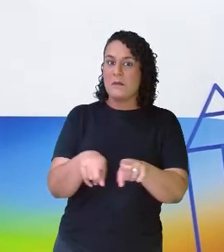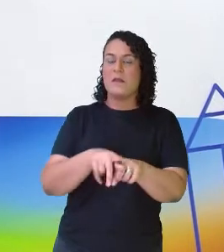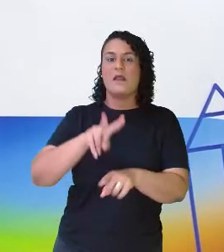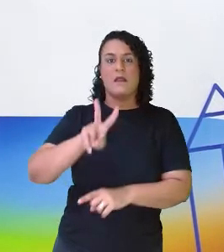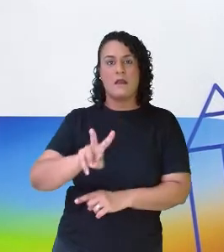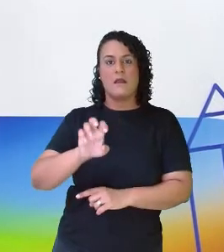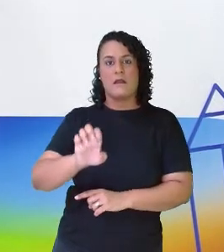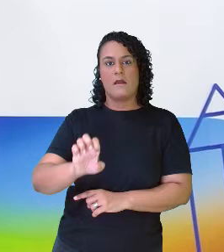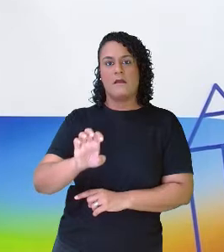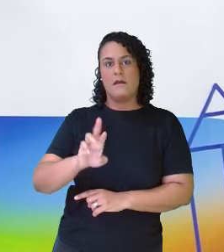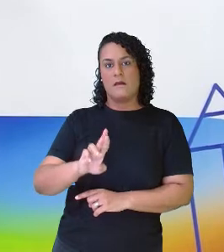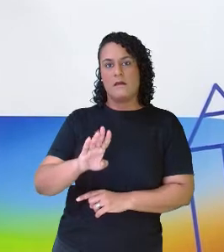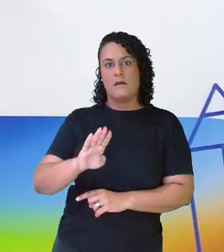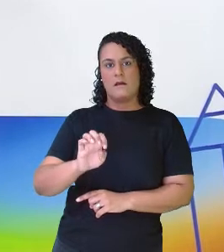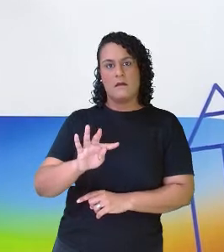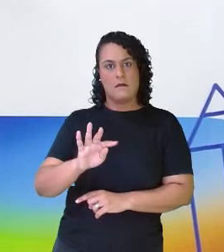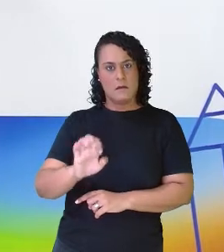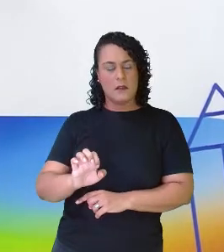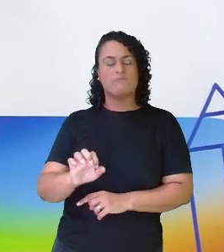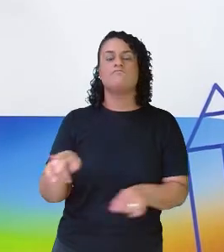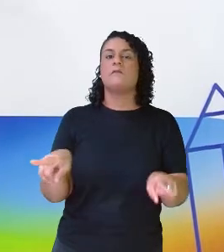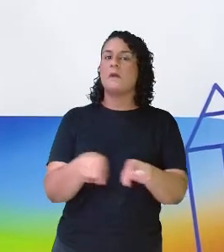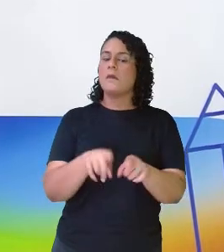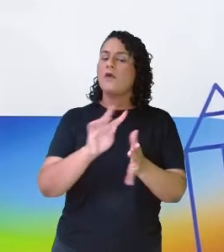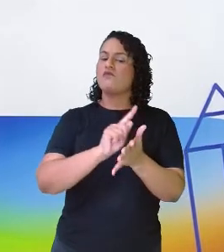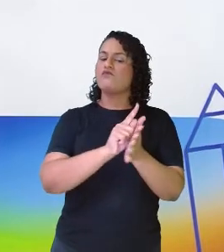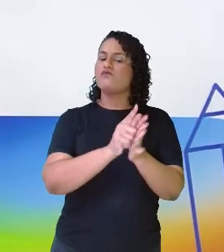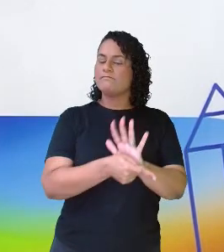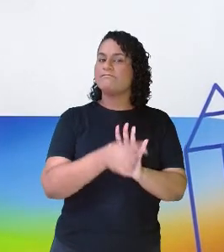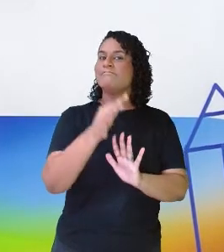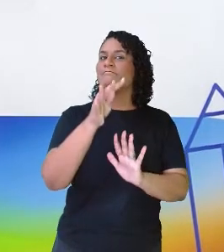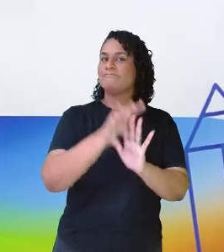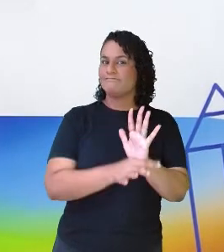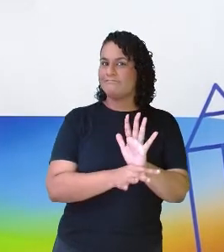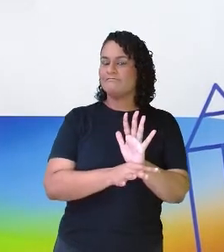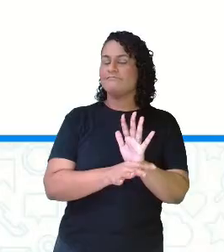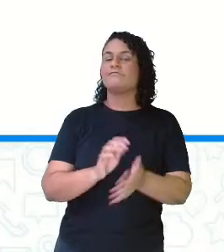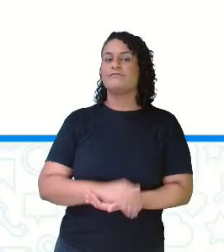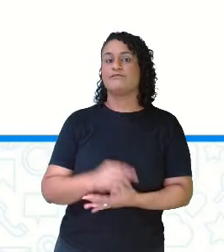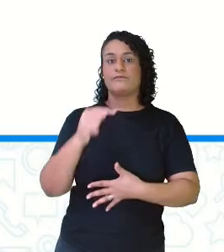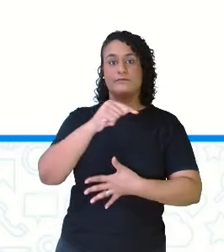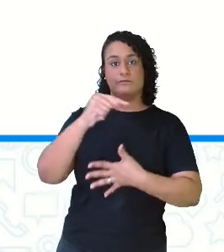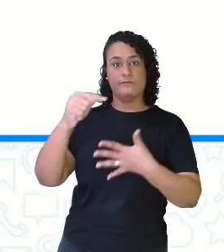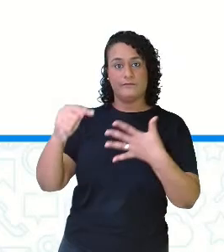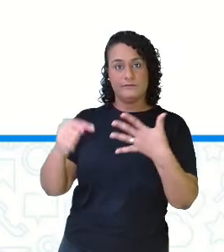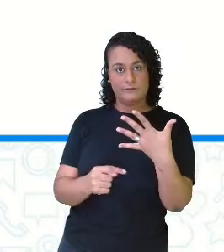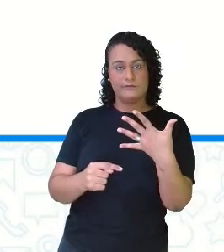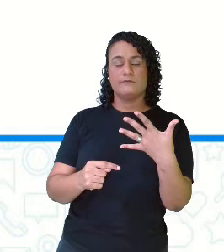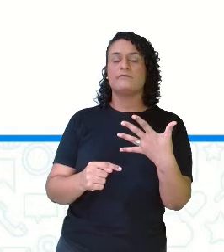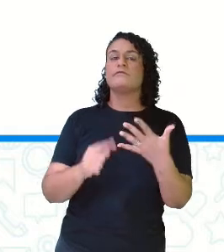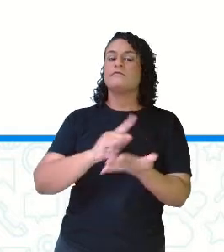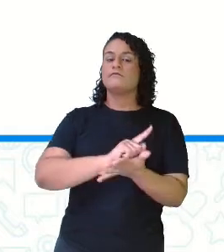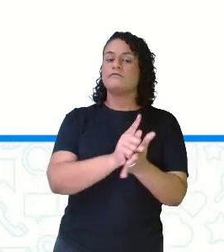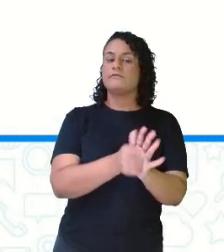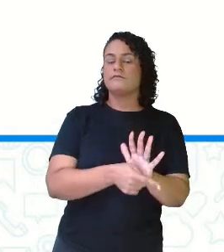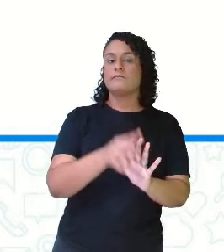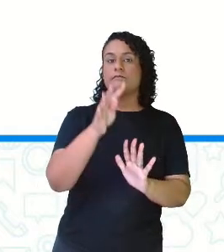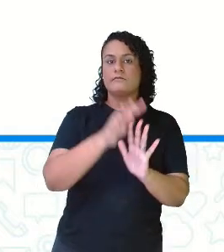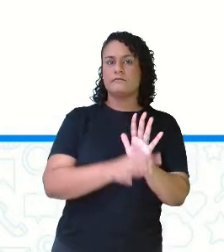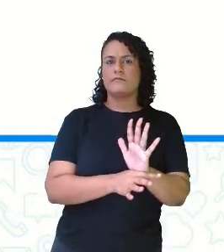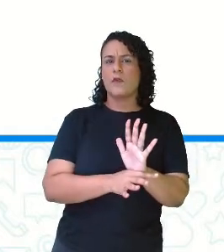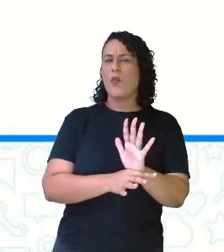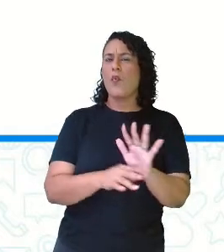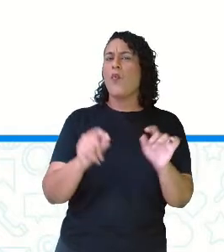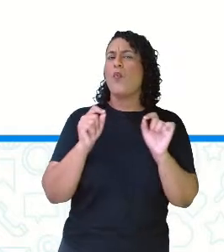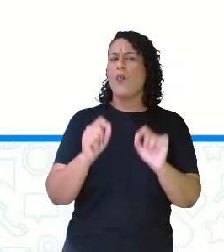verbete, ele é um gênero textual. Também, olha só, elementos constitutivos do gênero textual verbete.